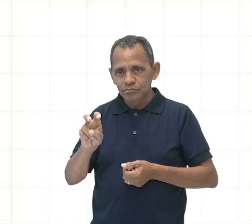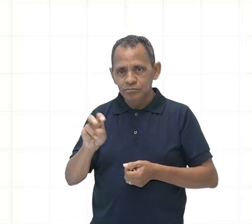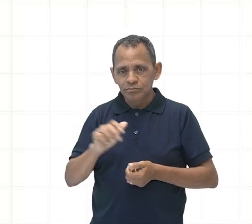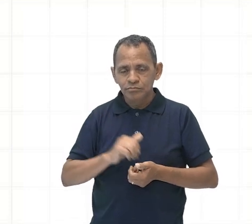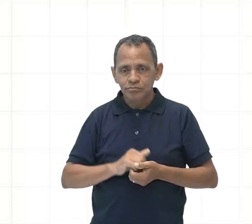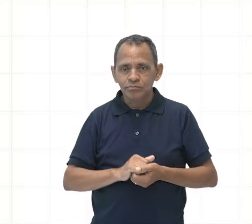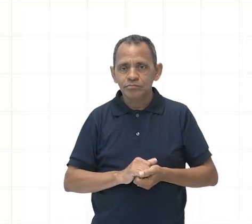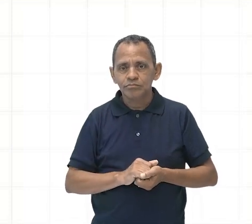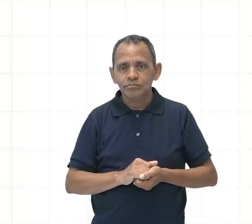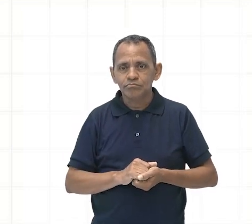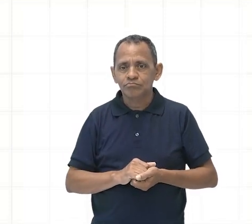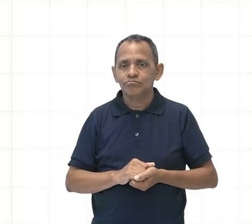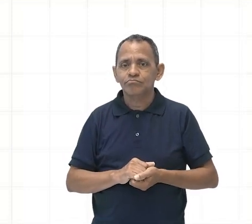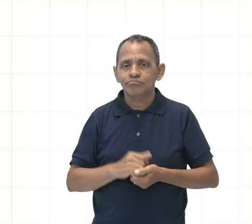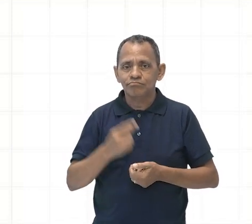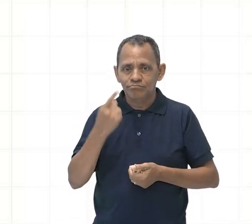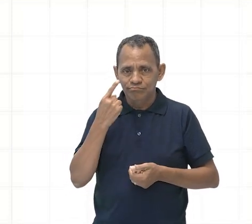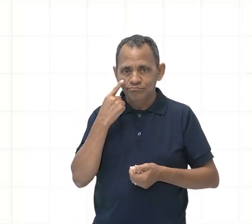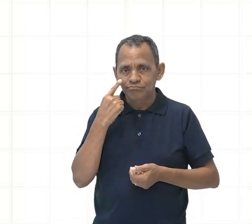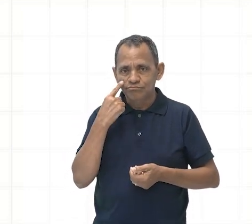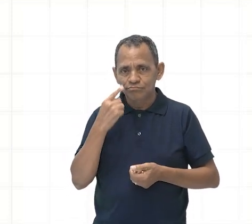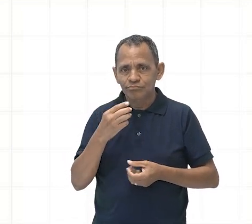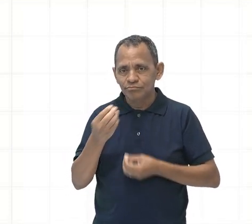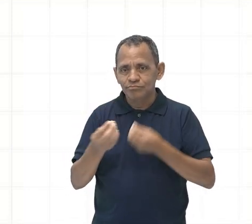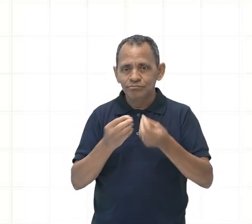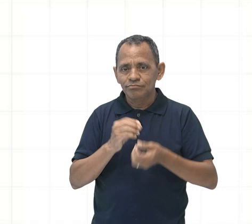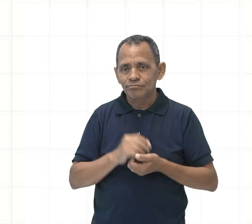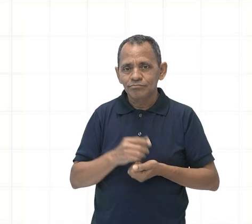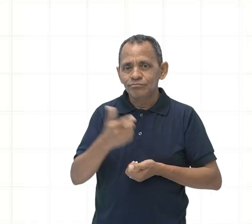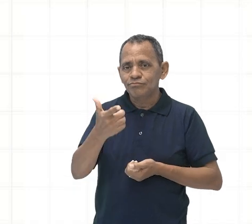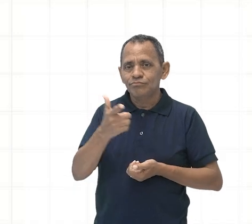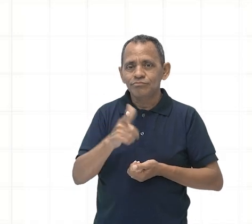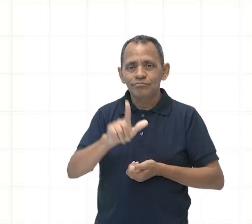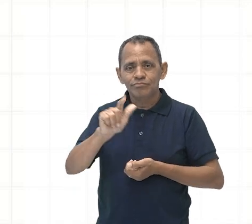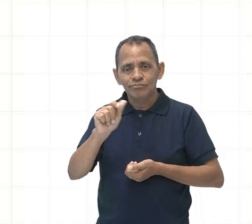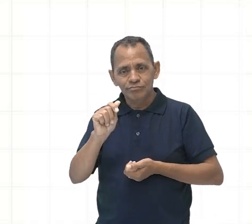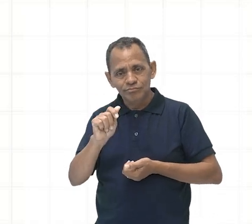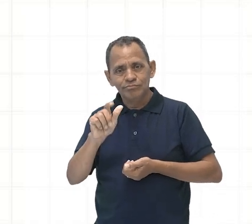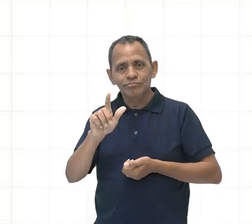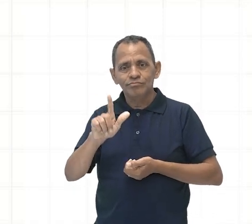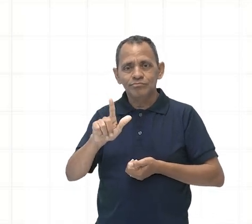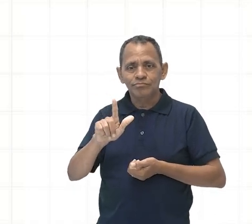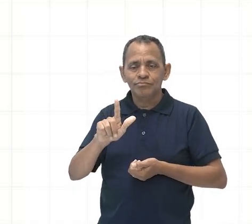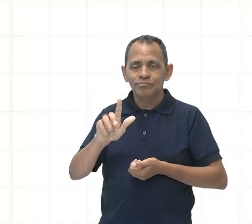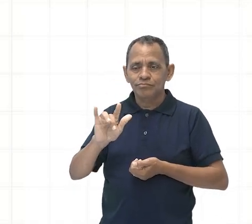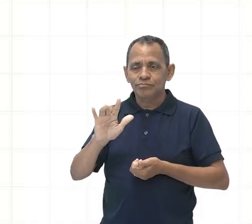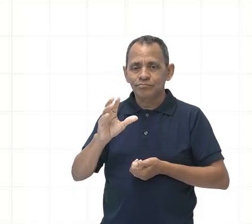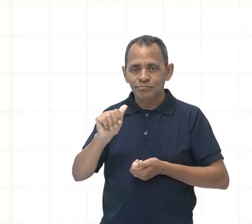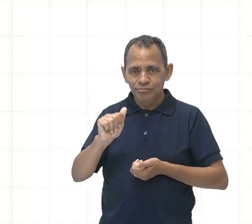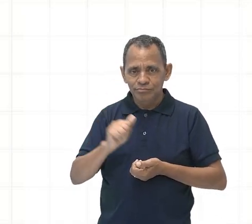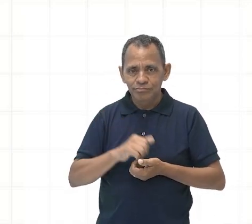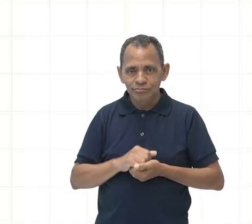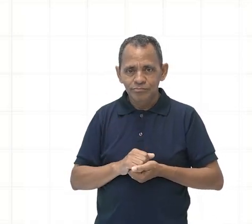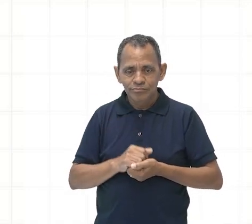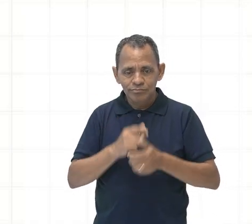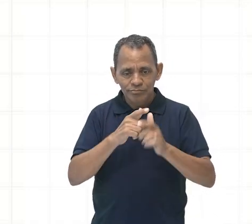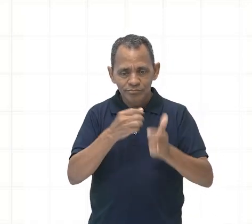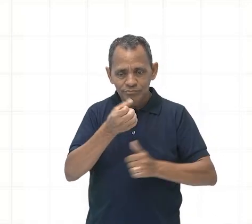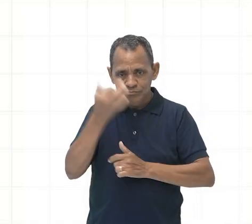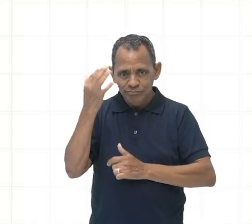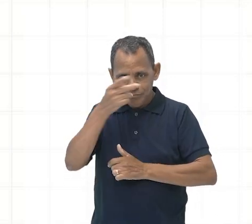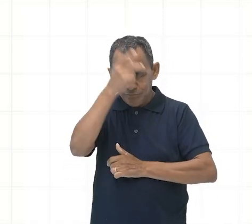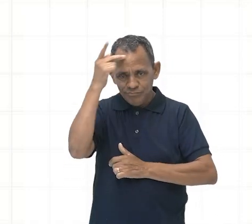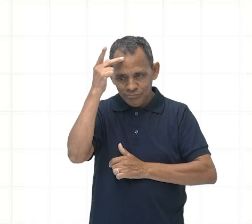87,5. Olha como a coisa é fora de lógica. Se eu aumentei a quantidade de marinheiros, a quantidade